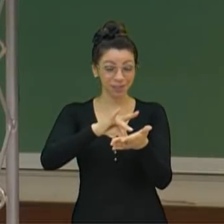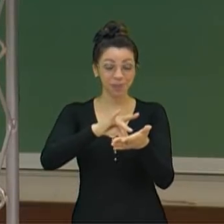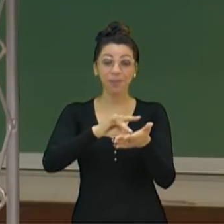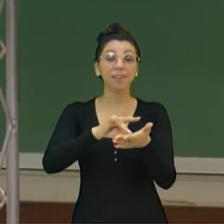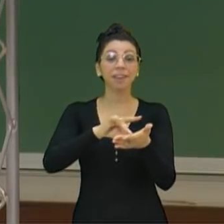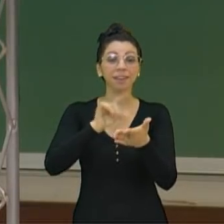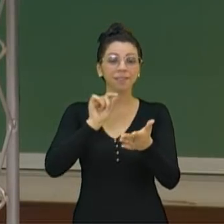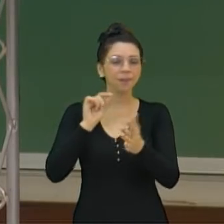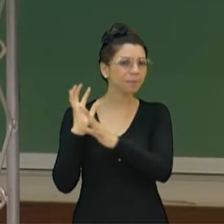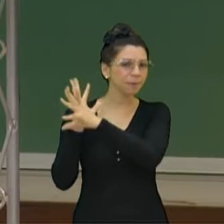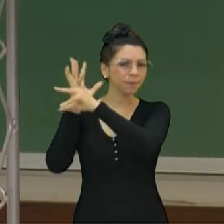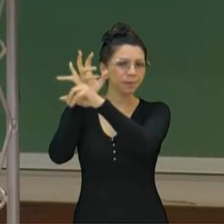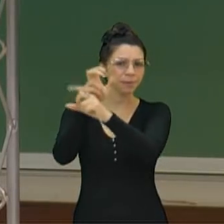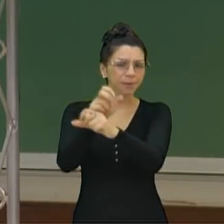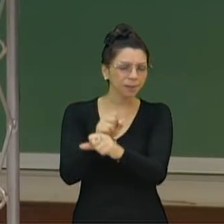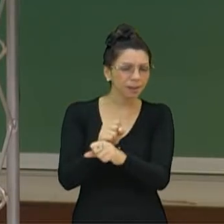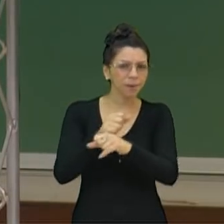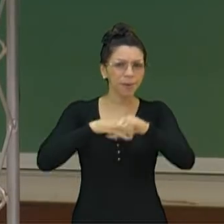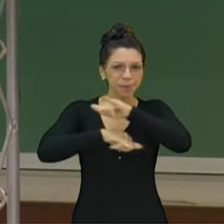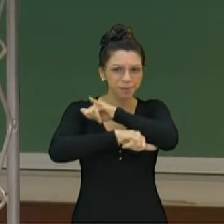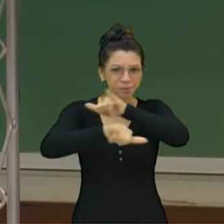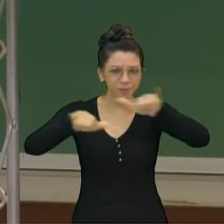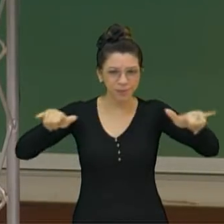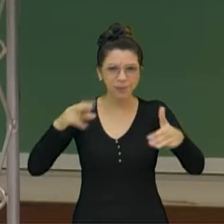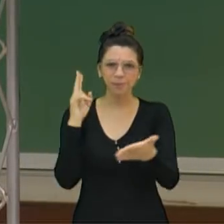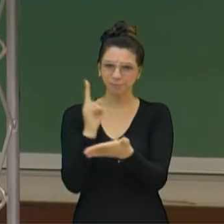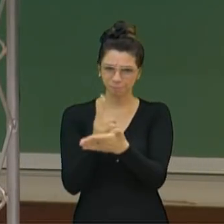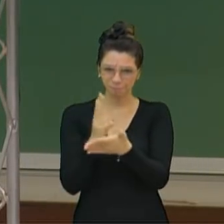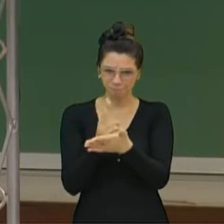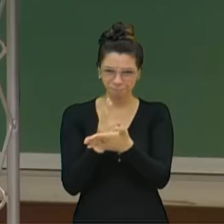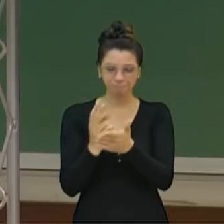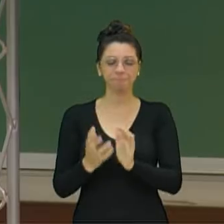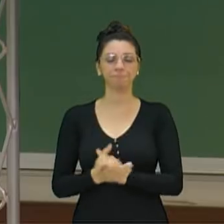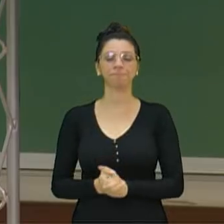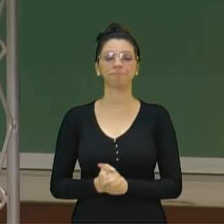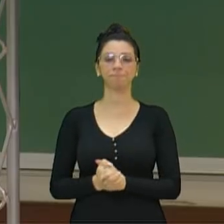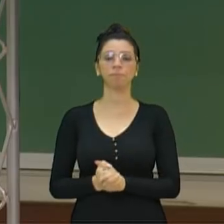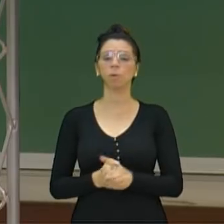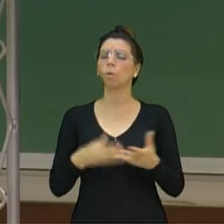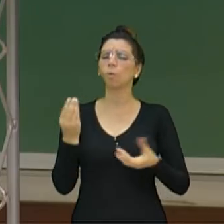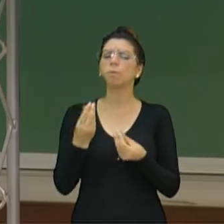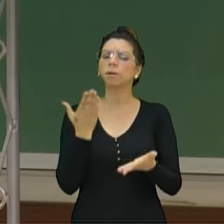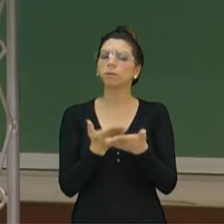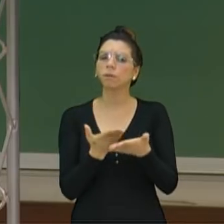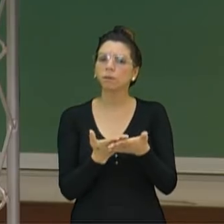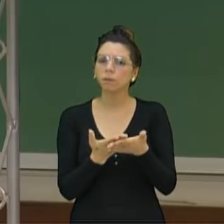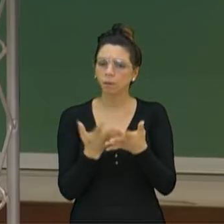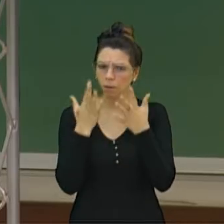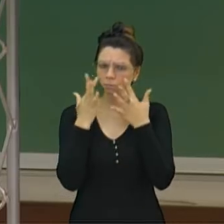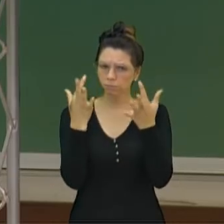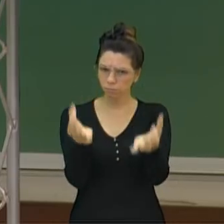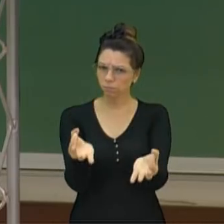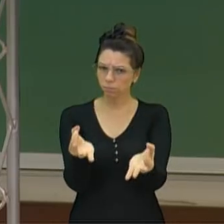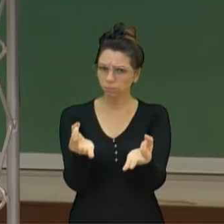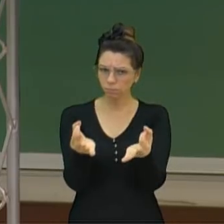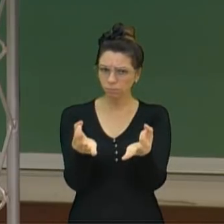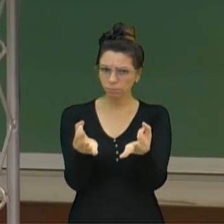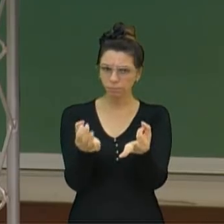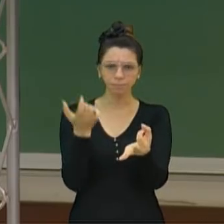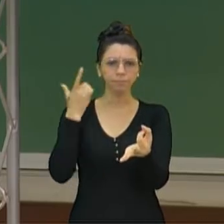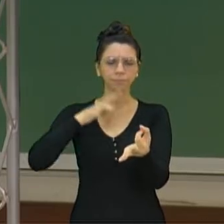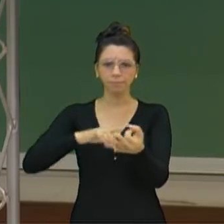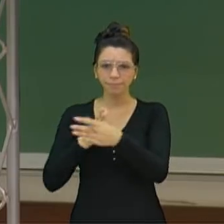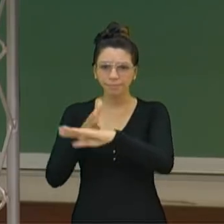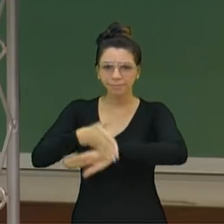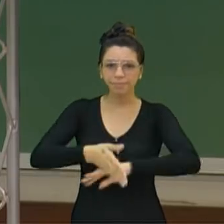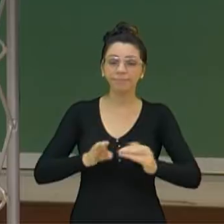lembrar umas informações, uns recadinhos que a gente sempre passa para vocês? Como que estão os estudos? Estão prestando atenção? Estão conseguindo acessar